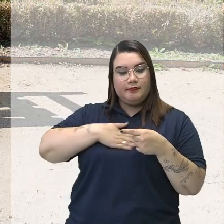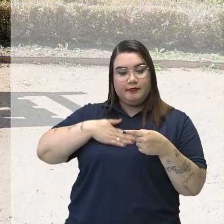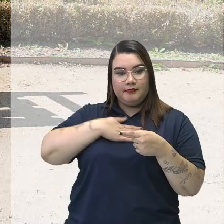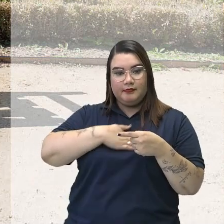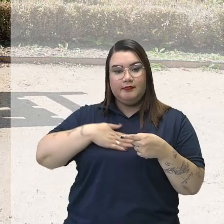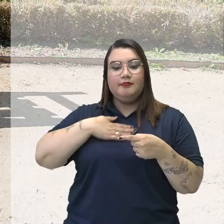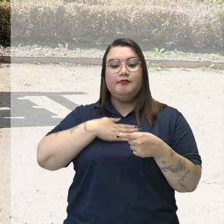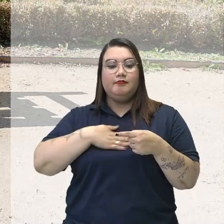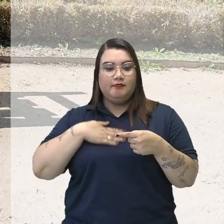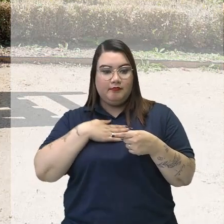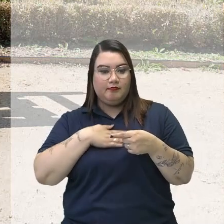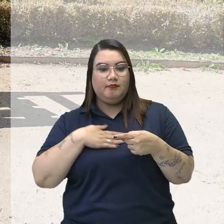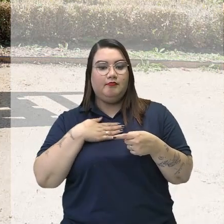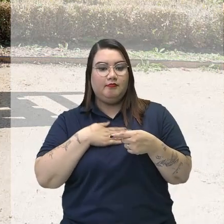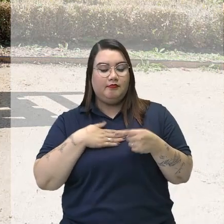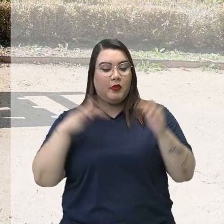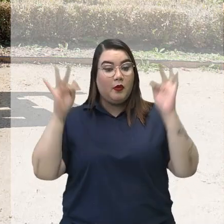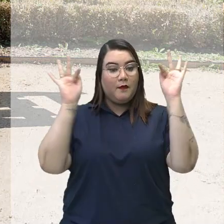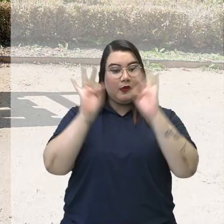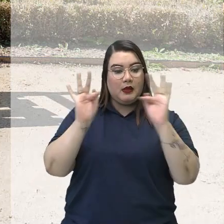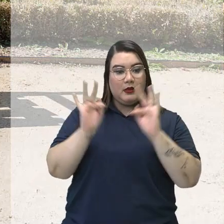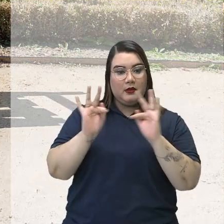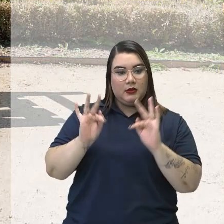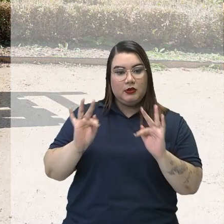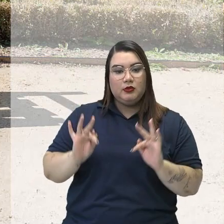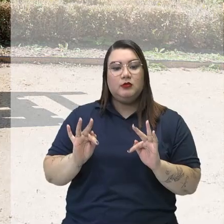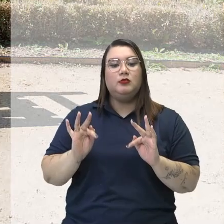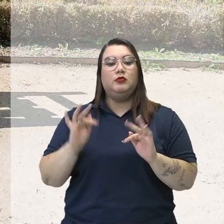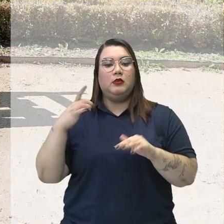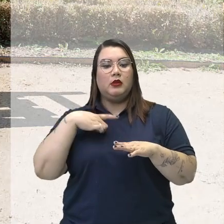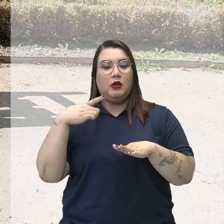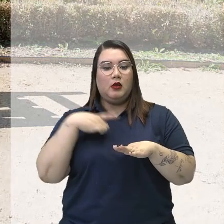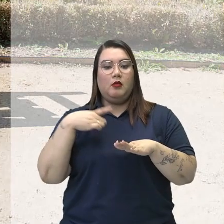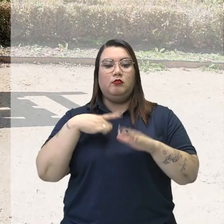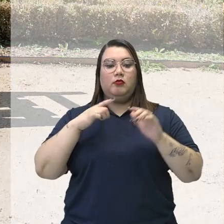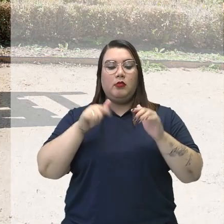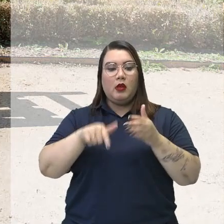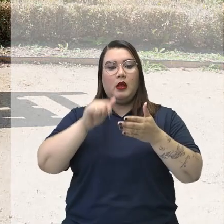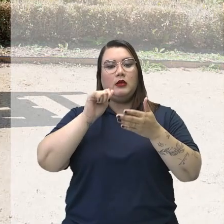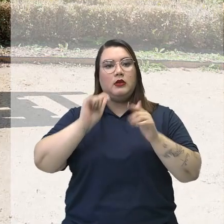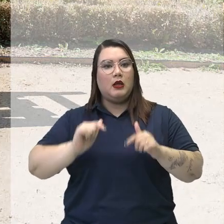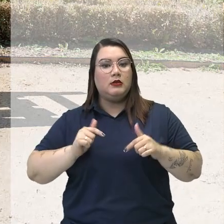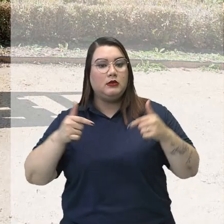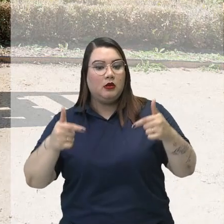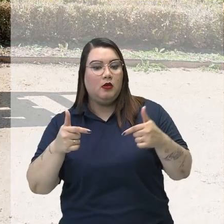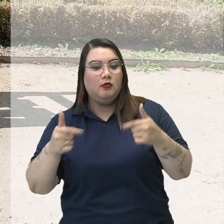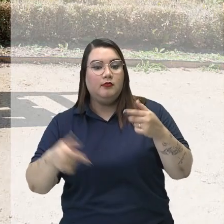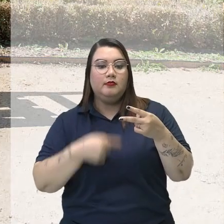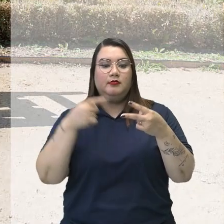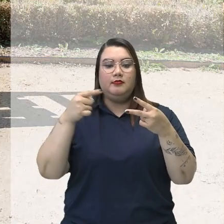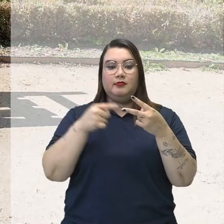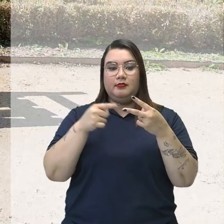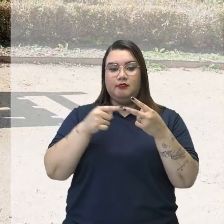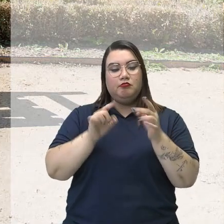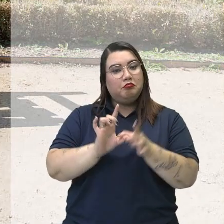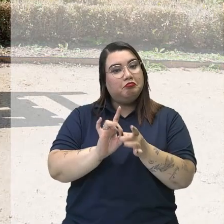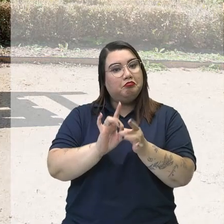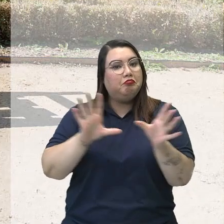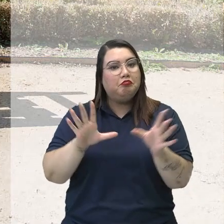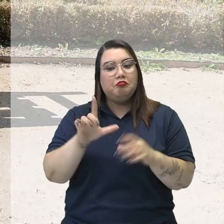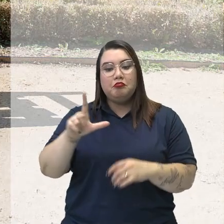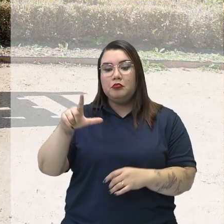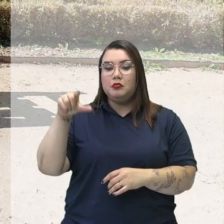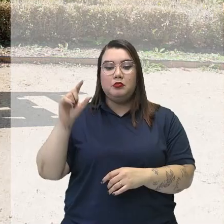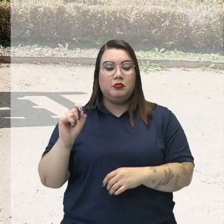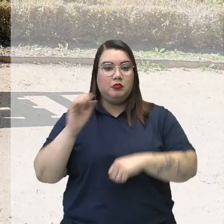ou seja, nós estamos felizes em estar ali fazendo aquela atividade. Também é de livre